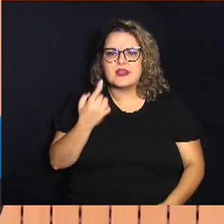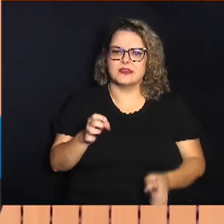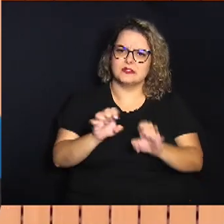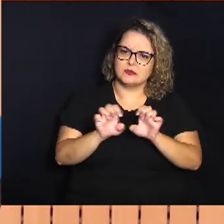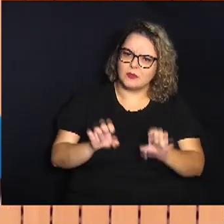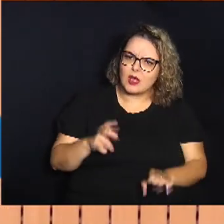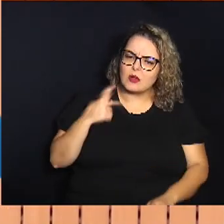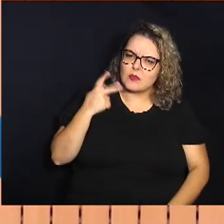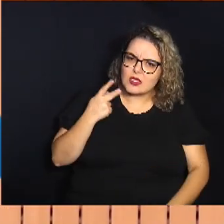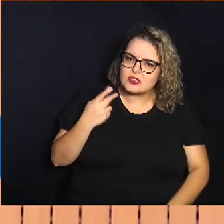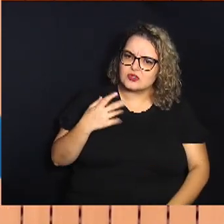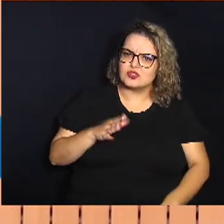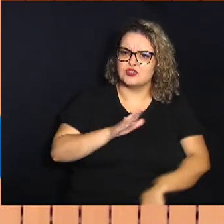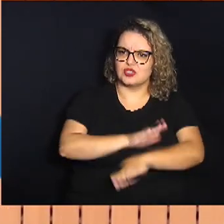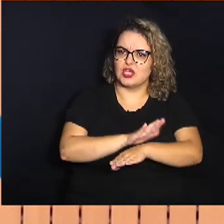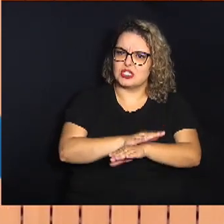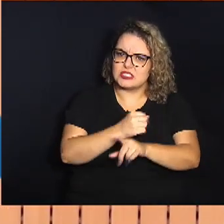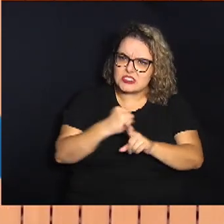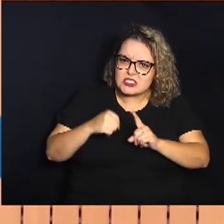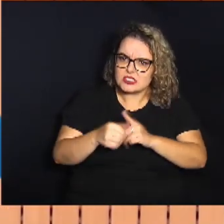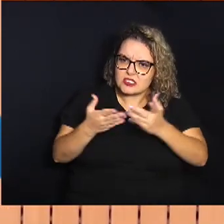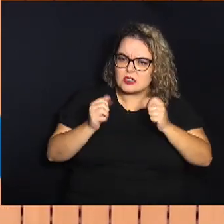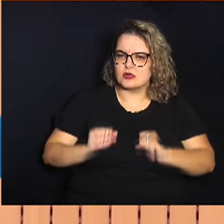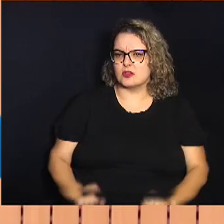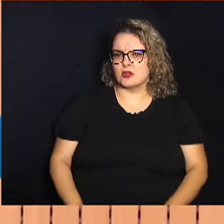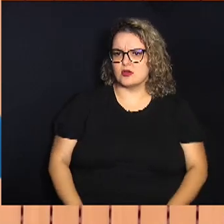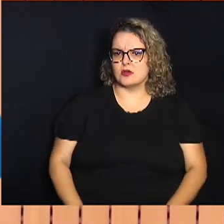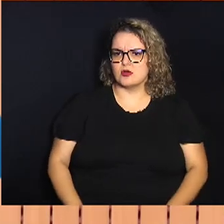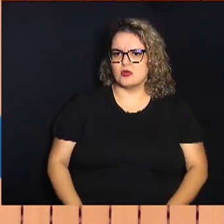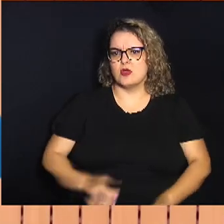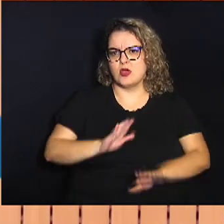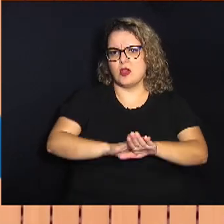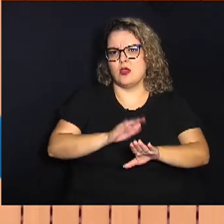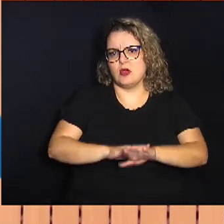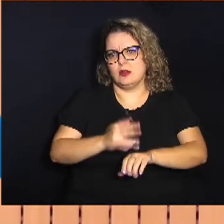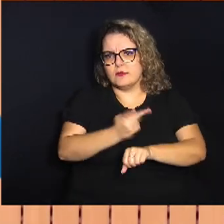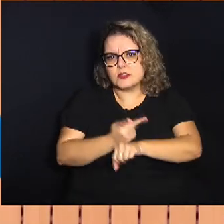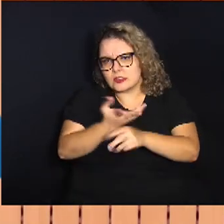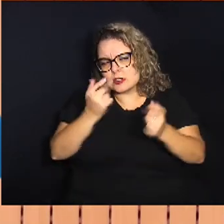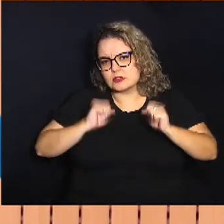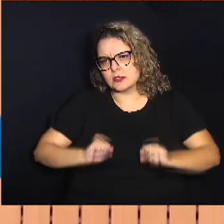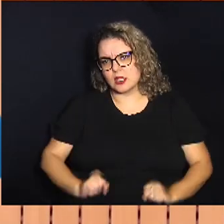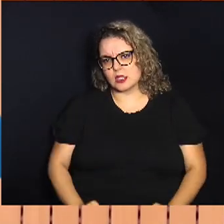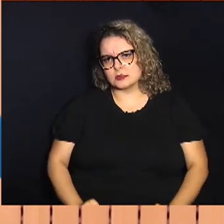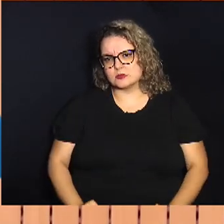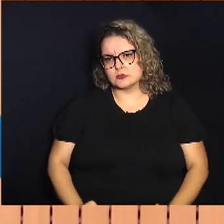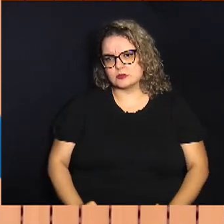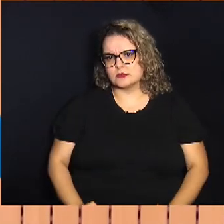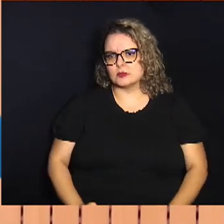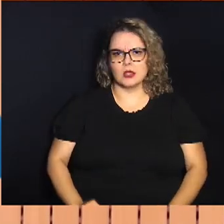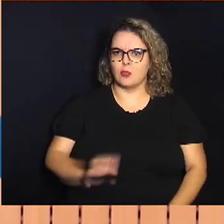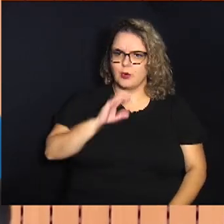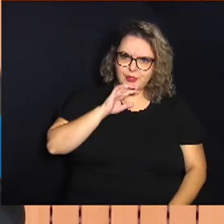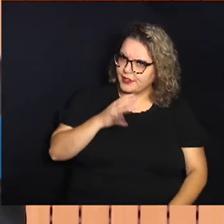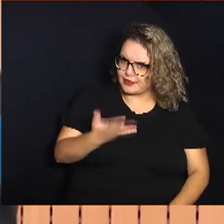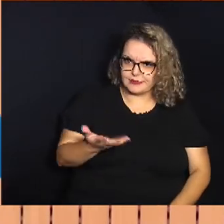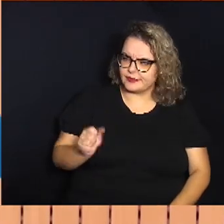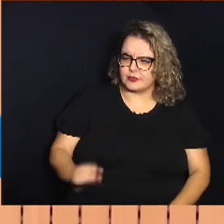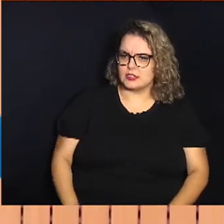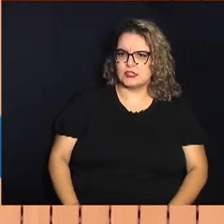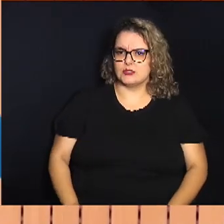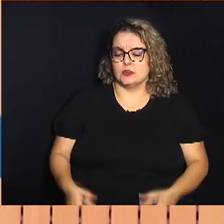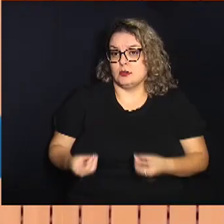política de assistência social com função gratificada. É um absurdo trazer